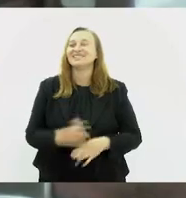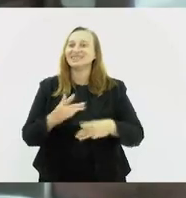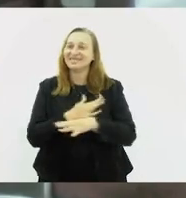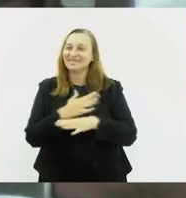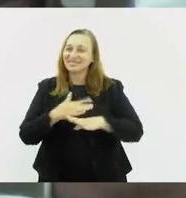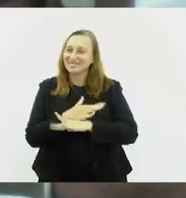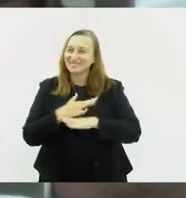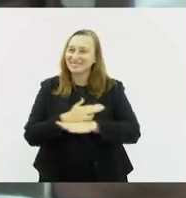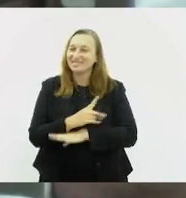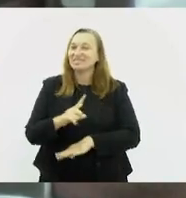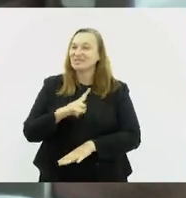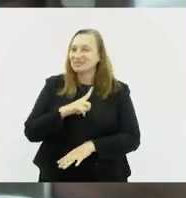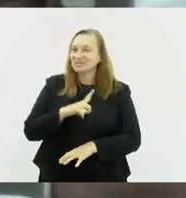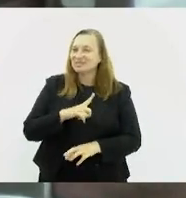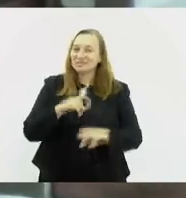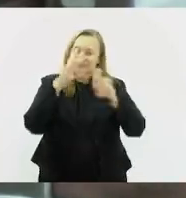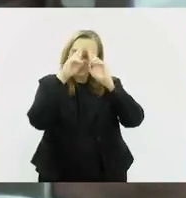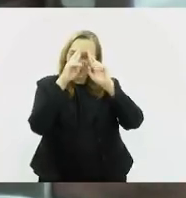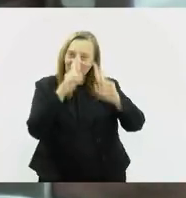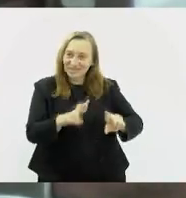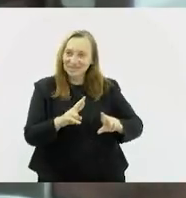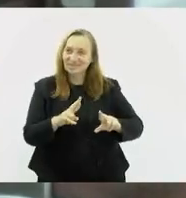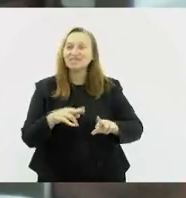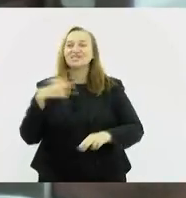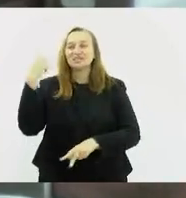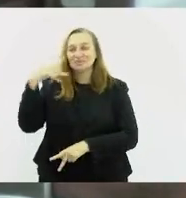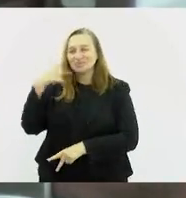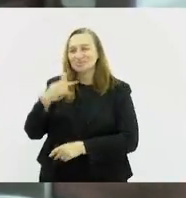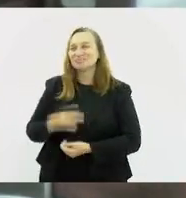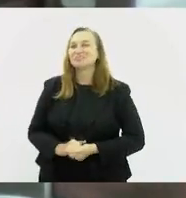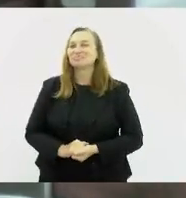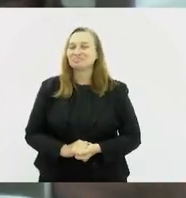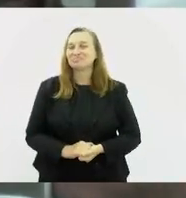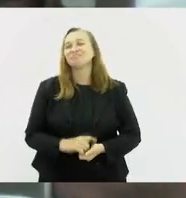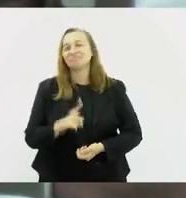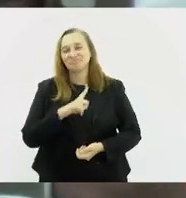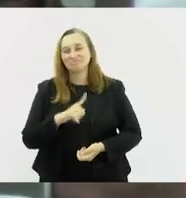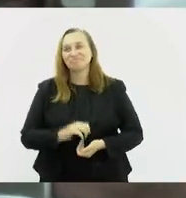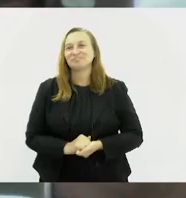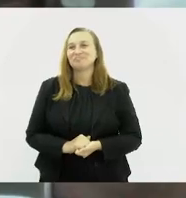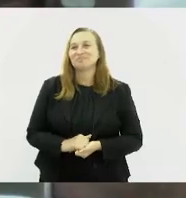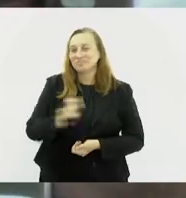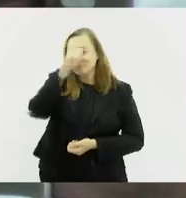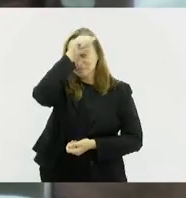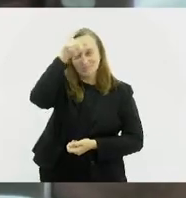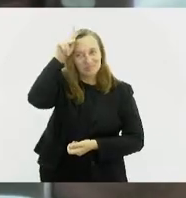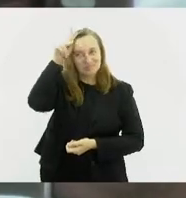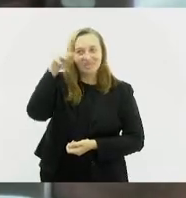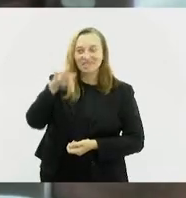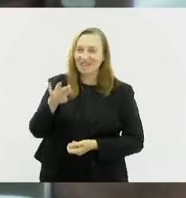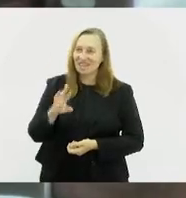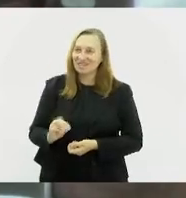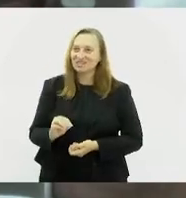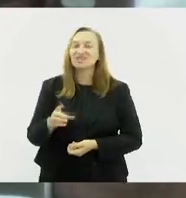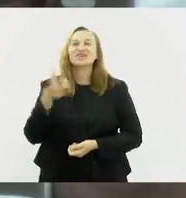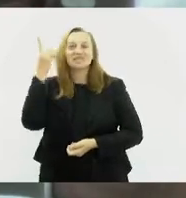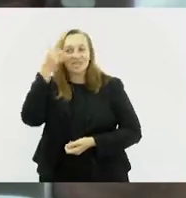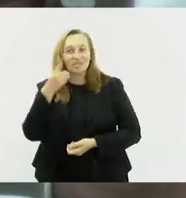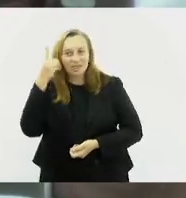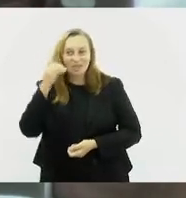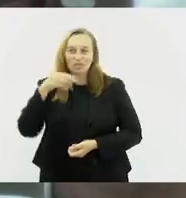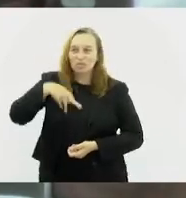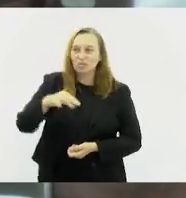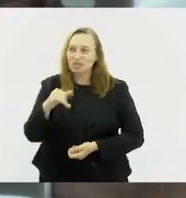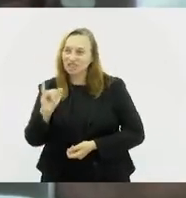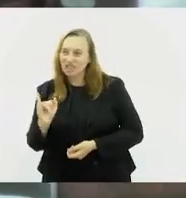eu tenho muito respeito pelos políticos que aqui tem. Prefeito Neto, o deputado Muni Neto.